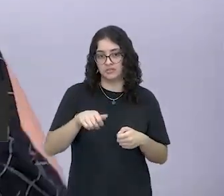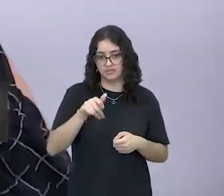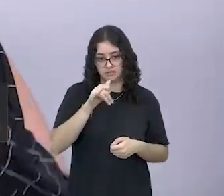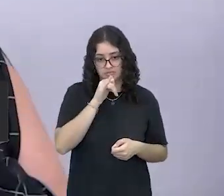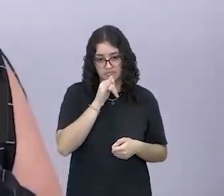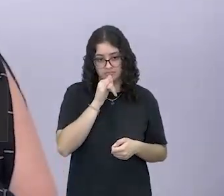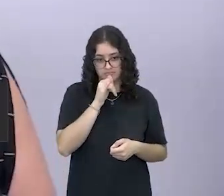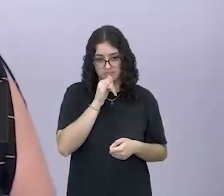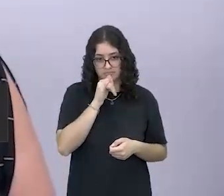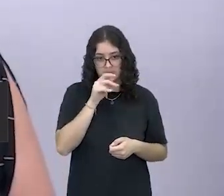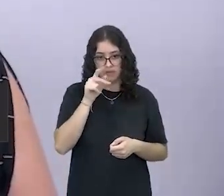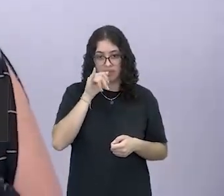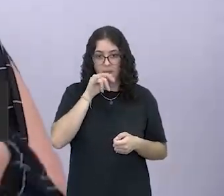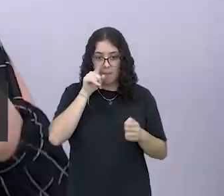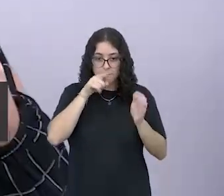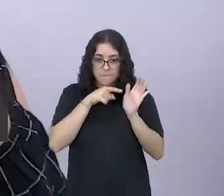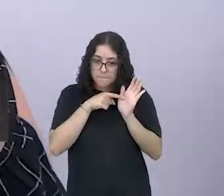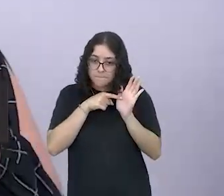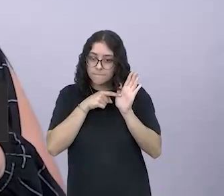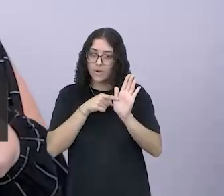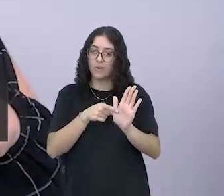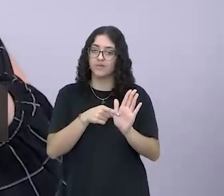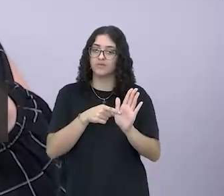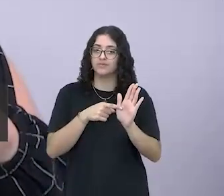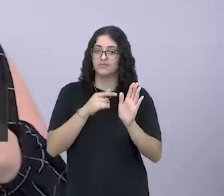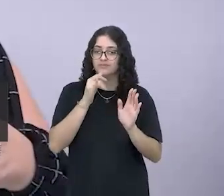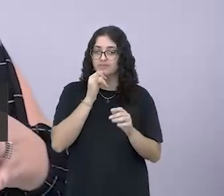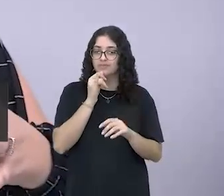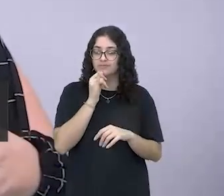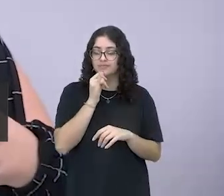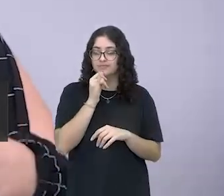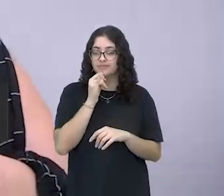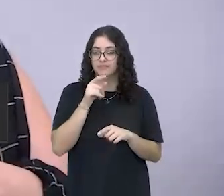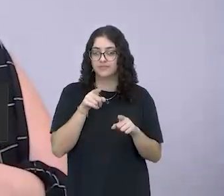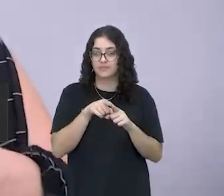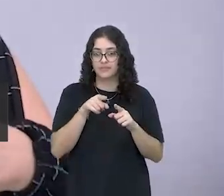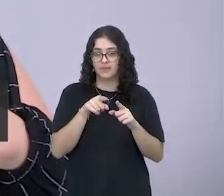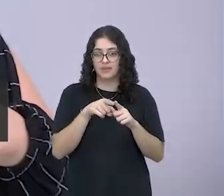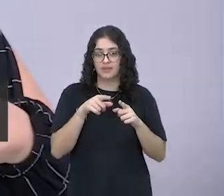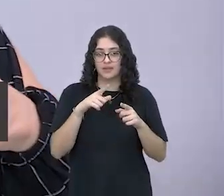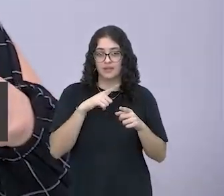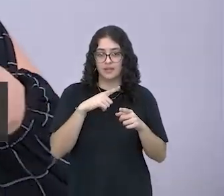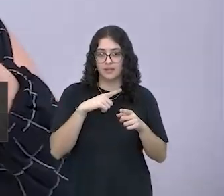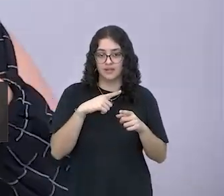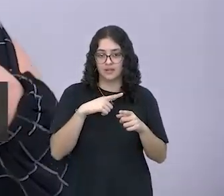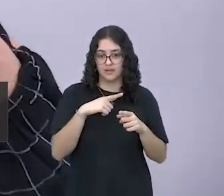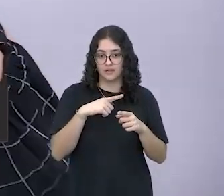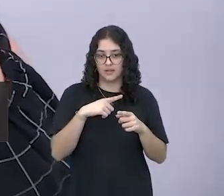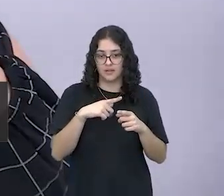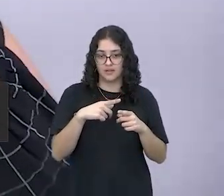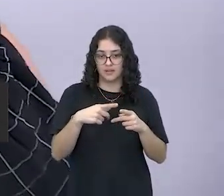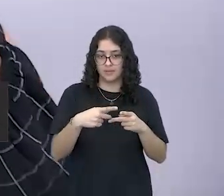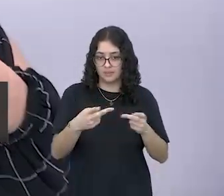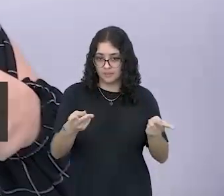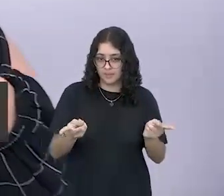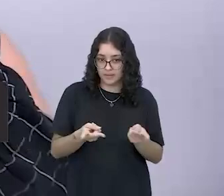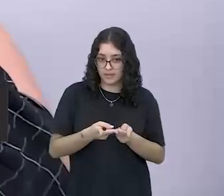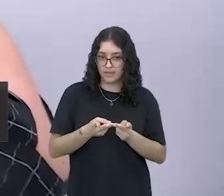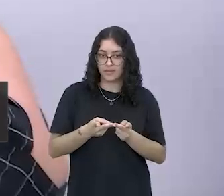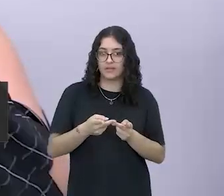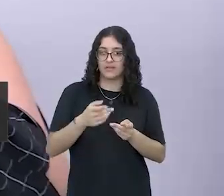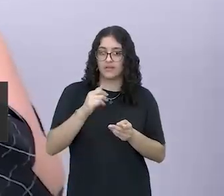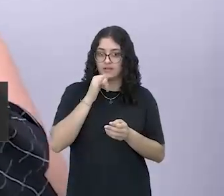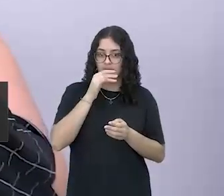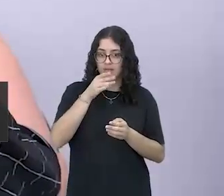dizer é concreto. Né? Então, aí ele mostra para os alunos uma fatia de pizza, aí ele corta lá os pedaços, né?